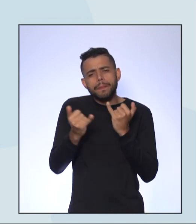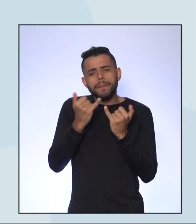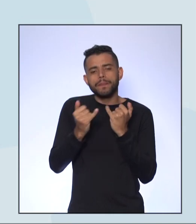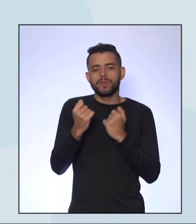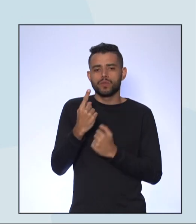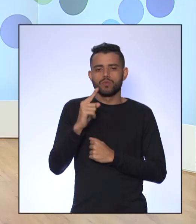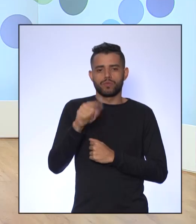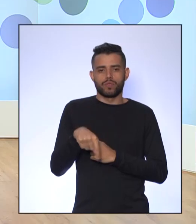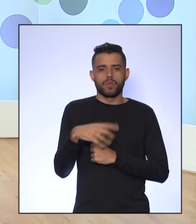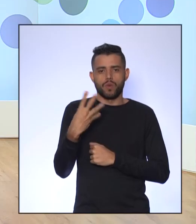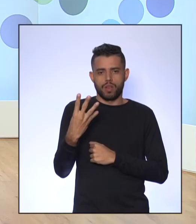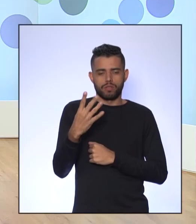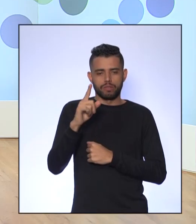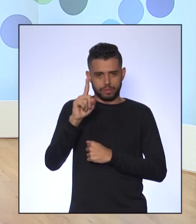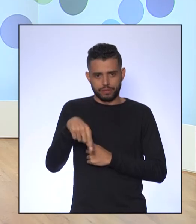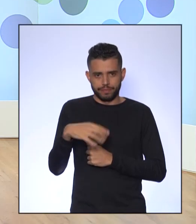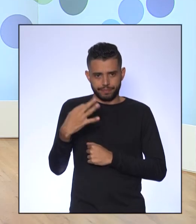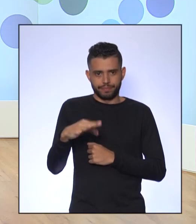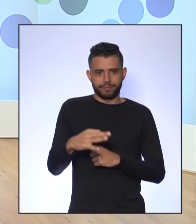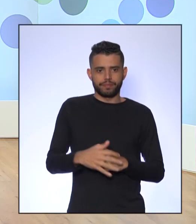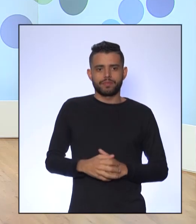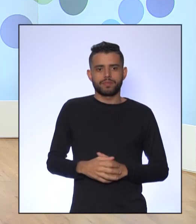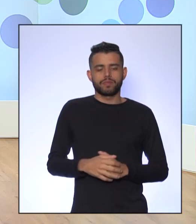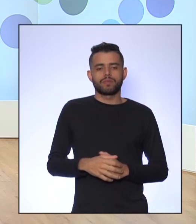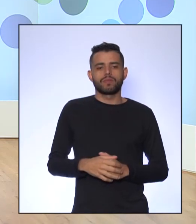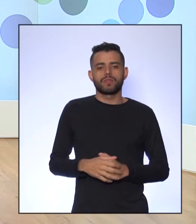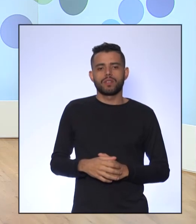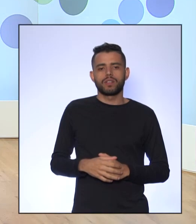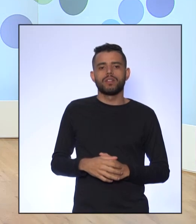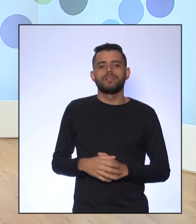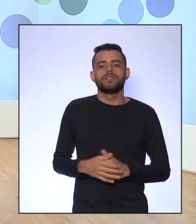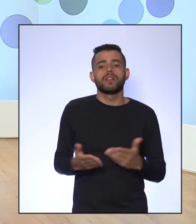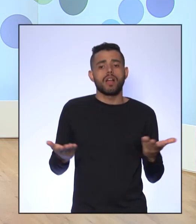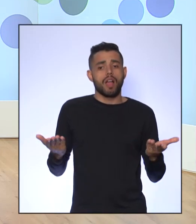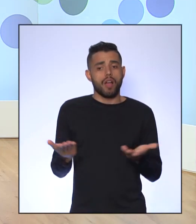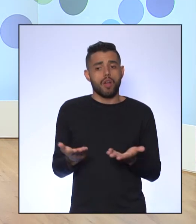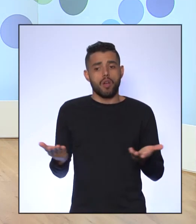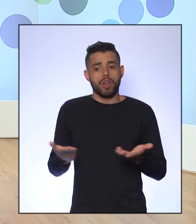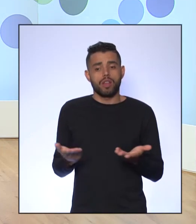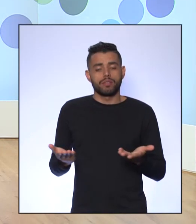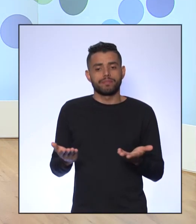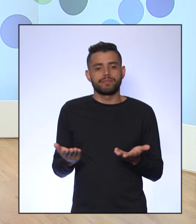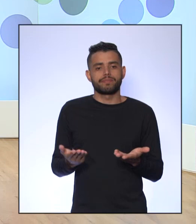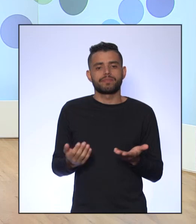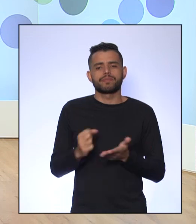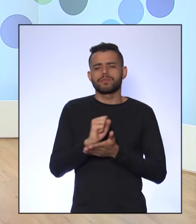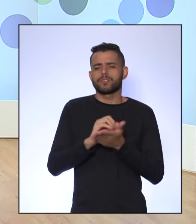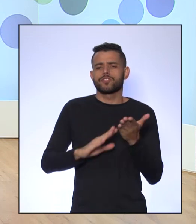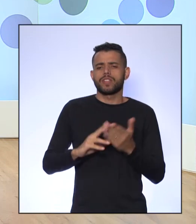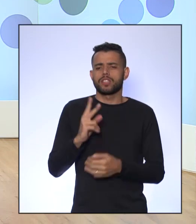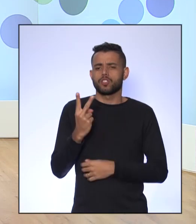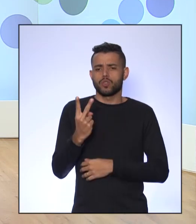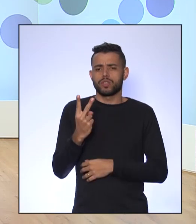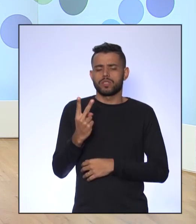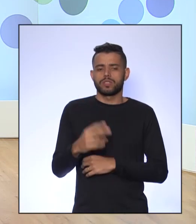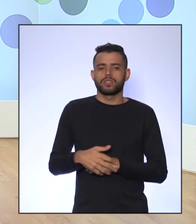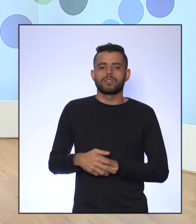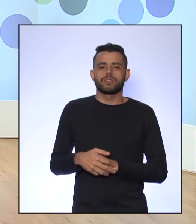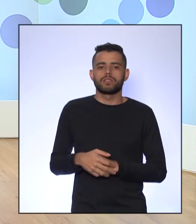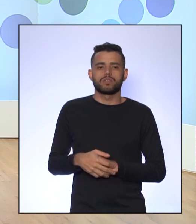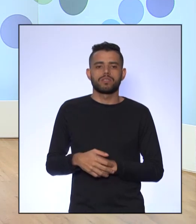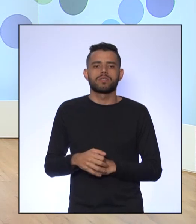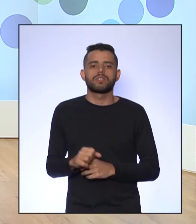é isso? Sim. Ok, pessoal? Bom, vamos lá. Agora, atividade 2. Então,